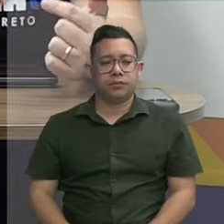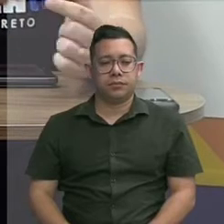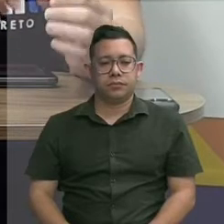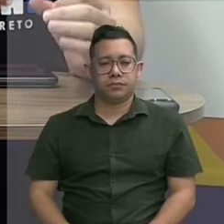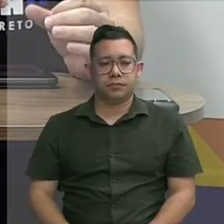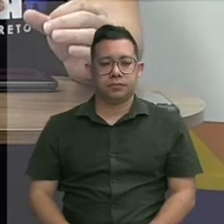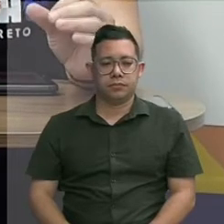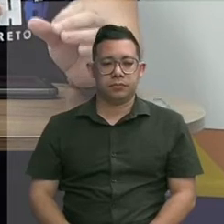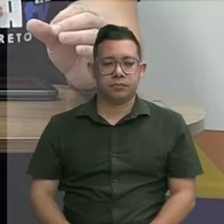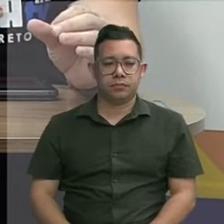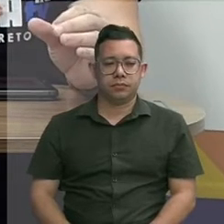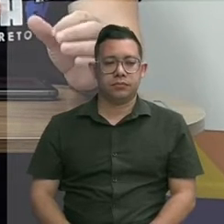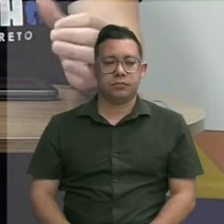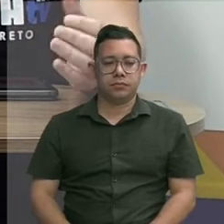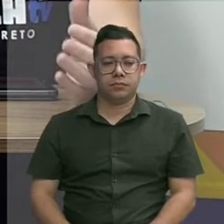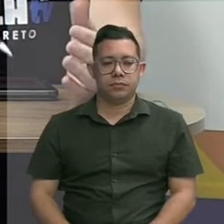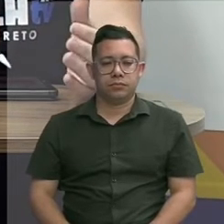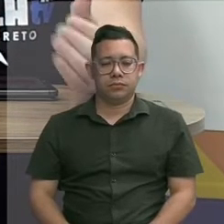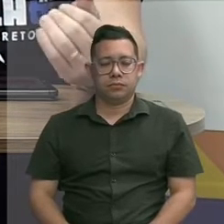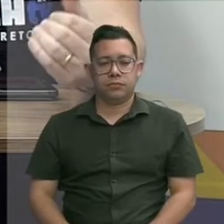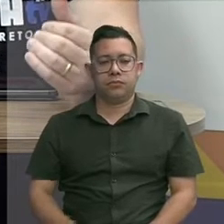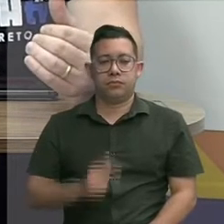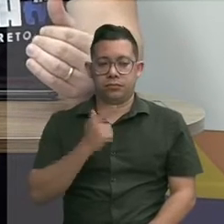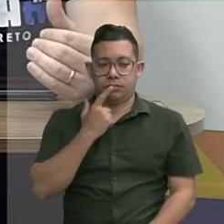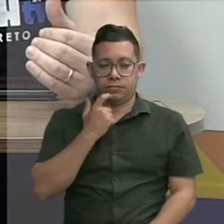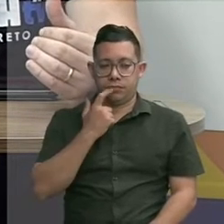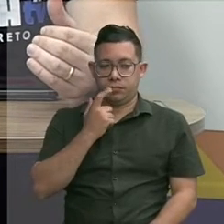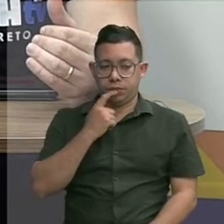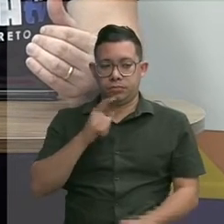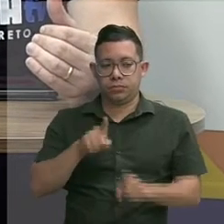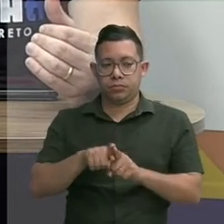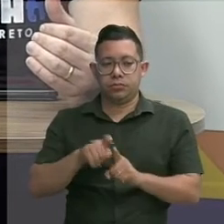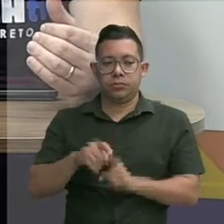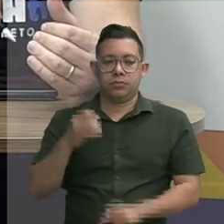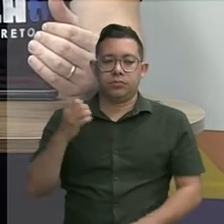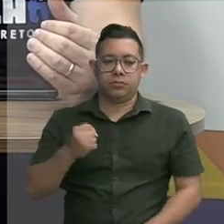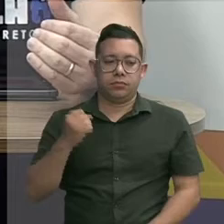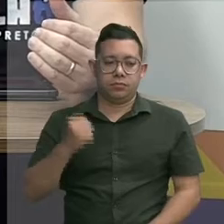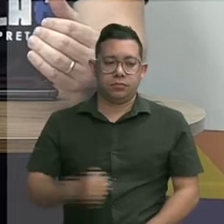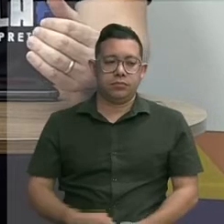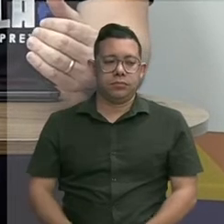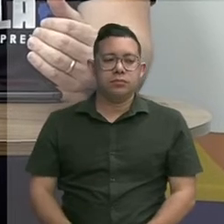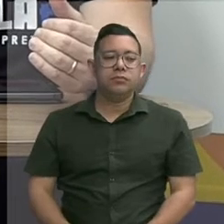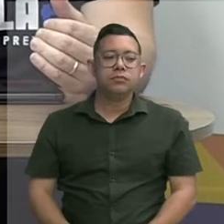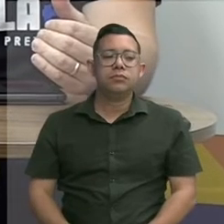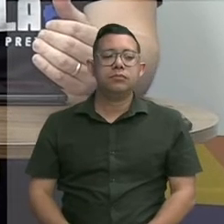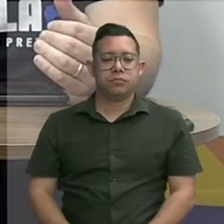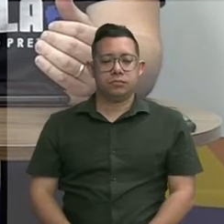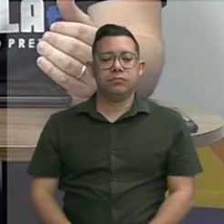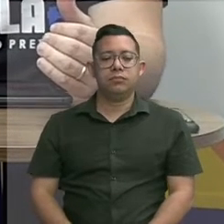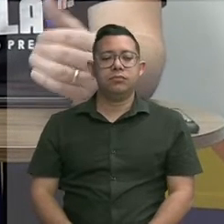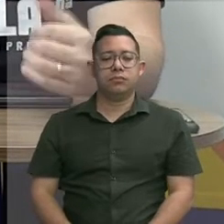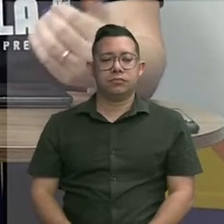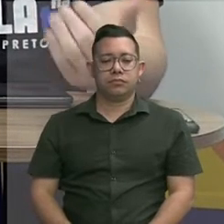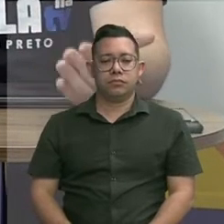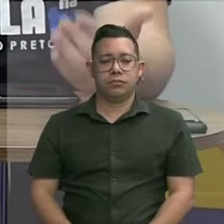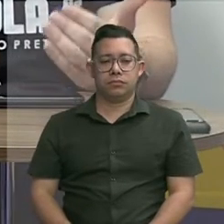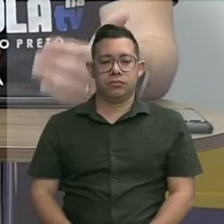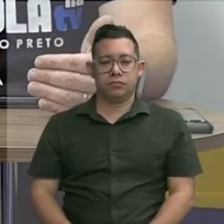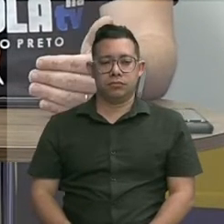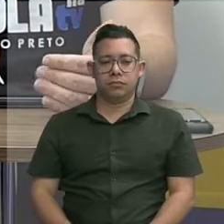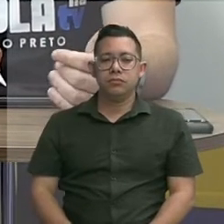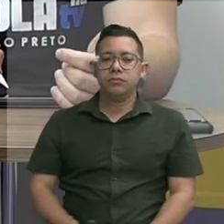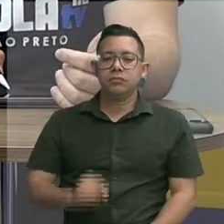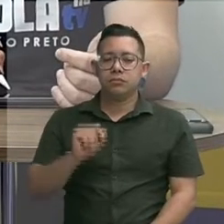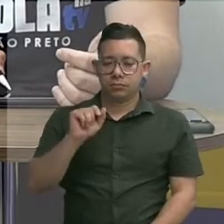aí tá dentro de um quadrado tá o vermelho e a parte branca então a área do quadrado a gente sabe que é calculado